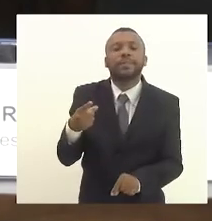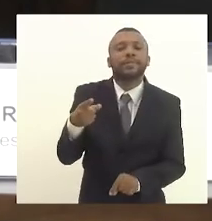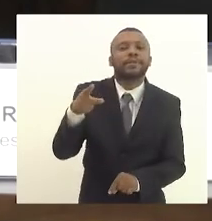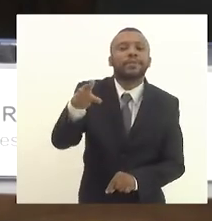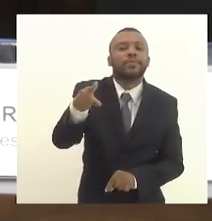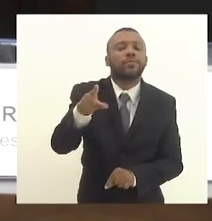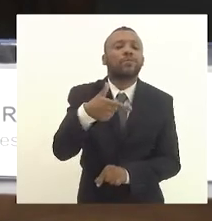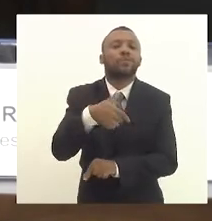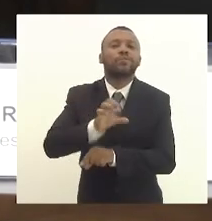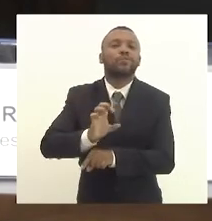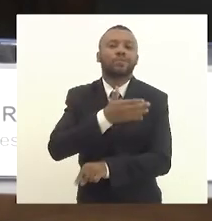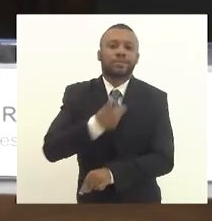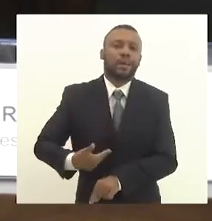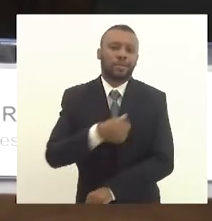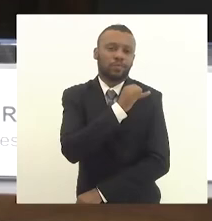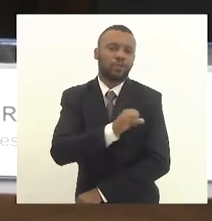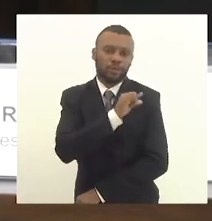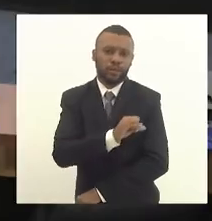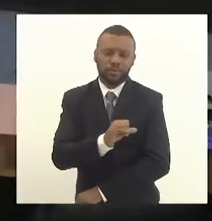Luciano.